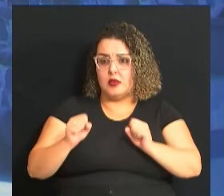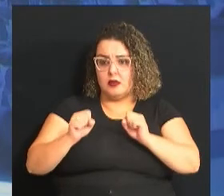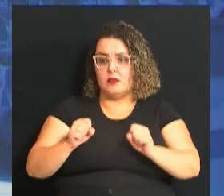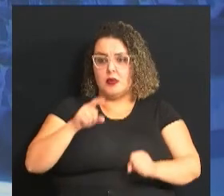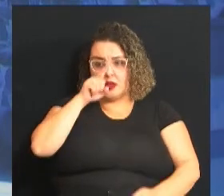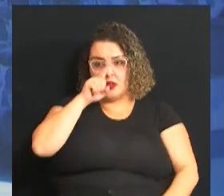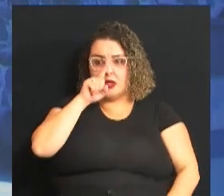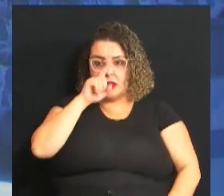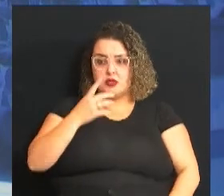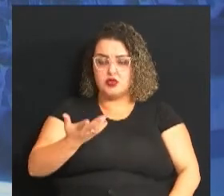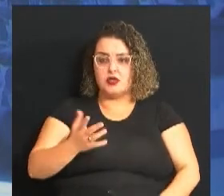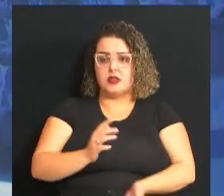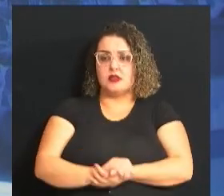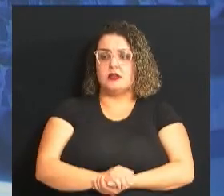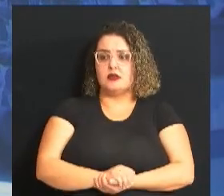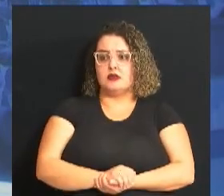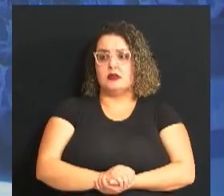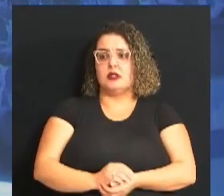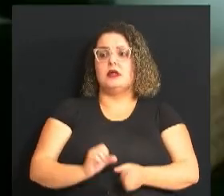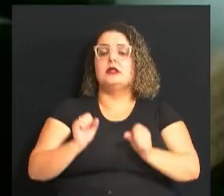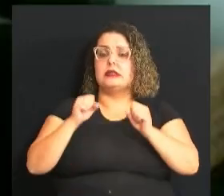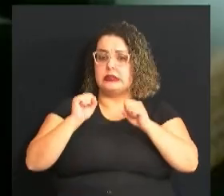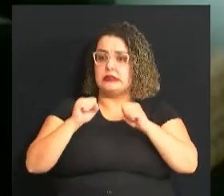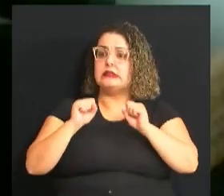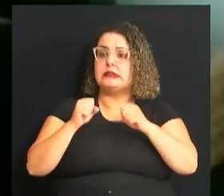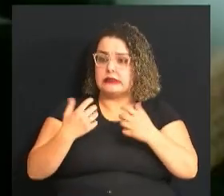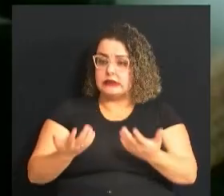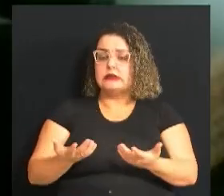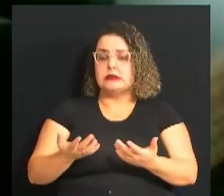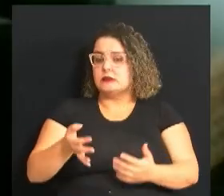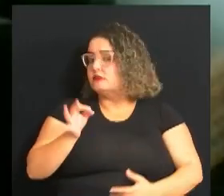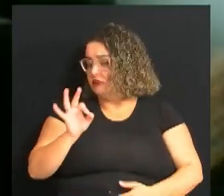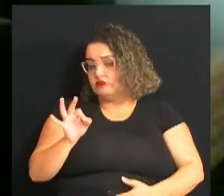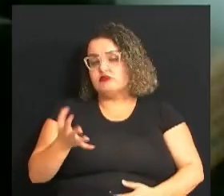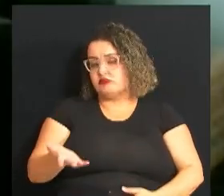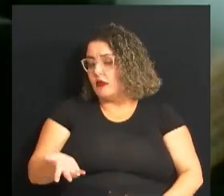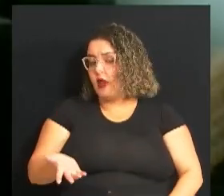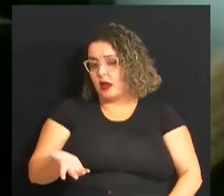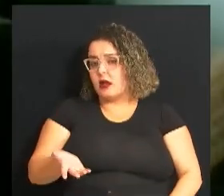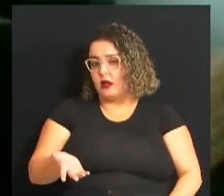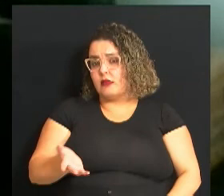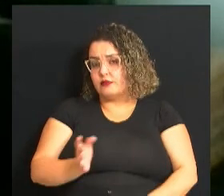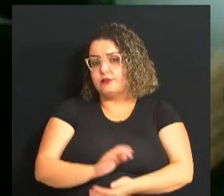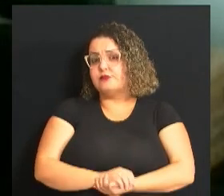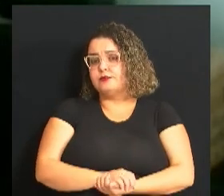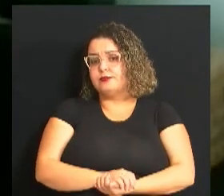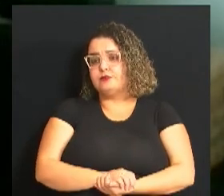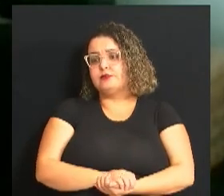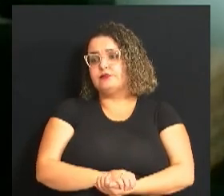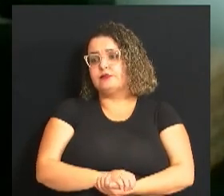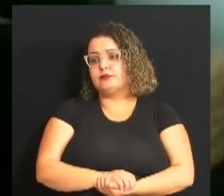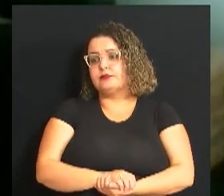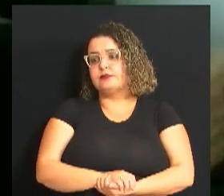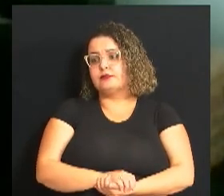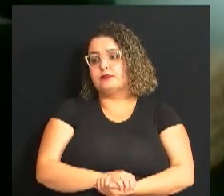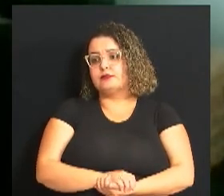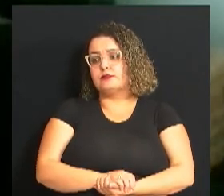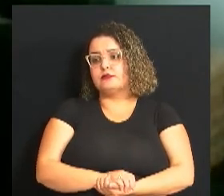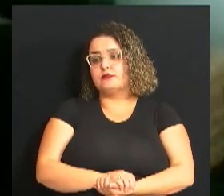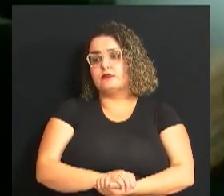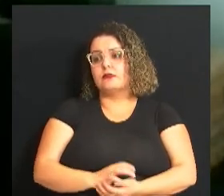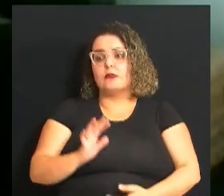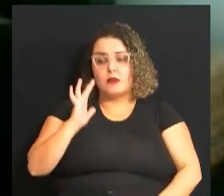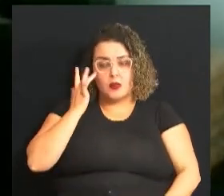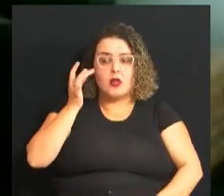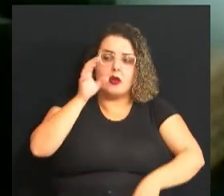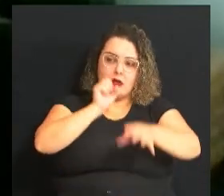risco. Sim, com certeza. E eu acho que a gente aprendeu